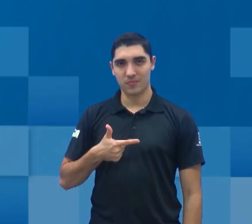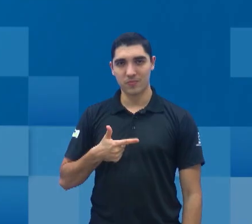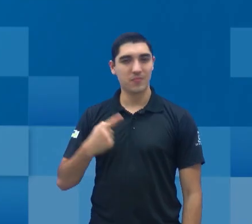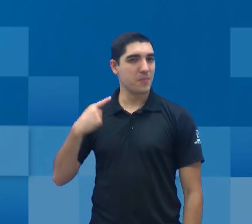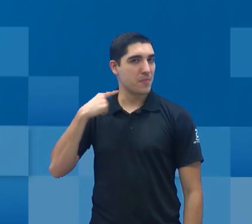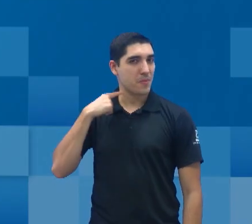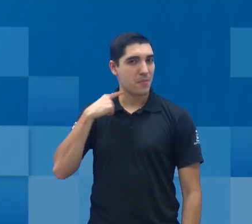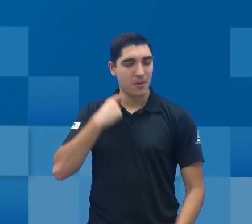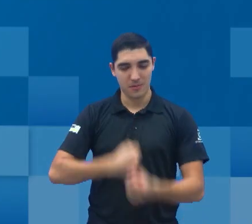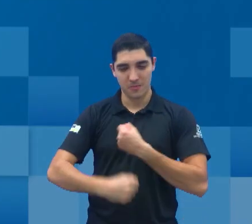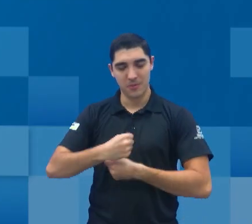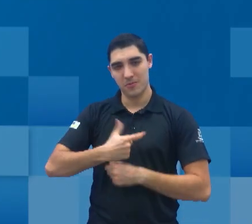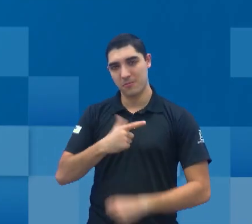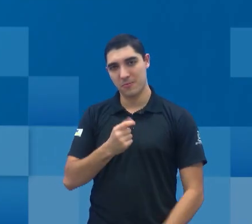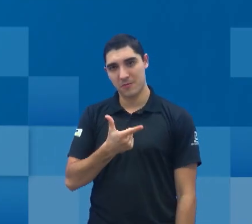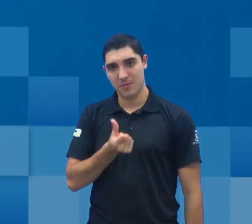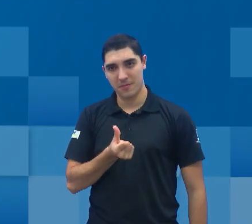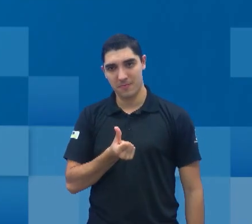de 2026.